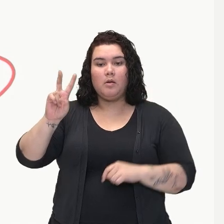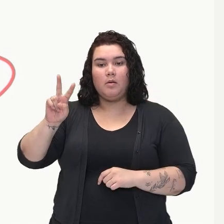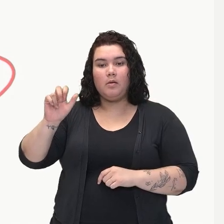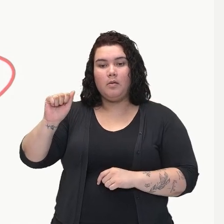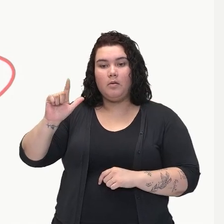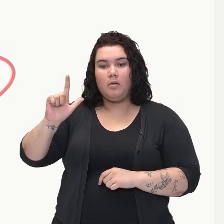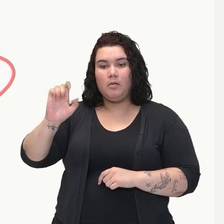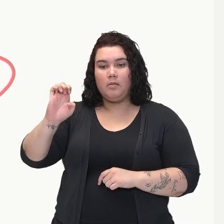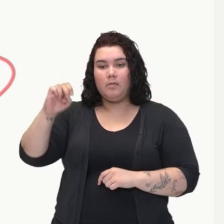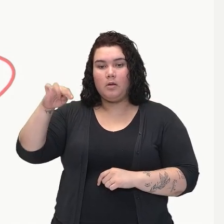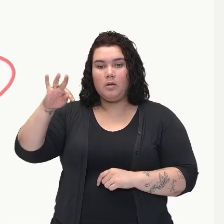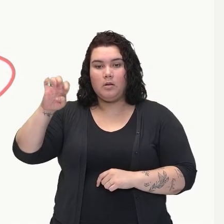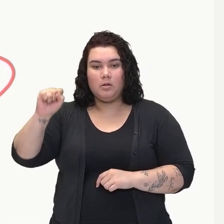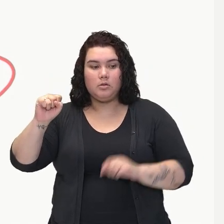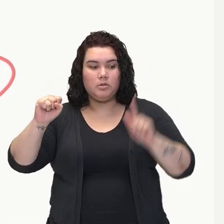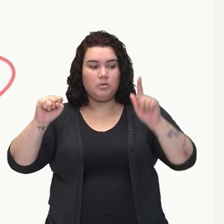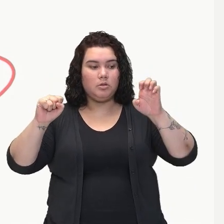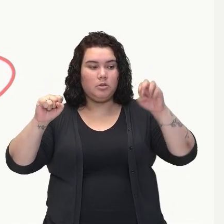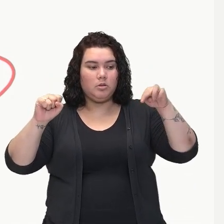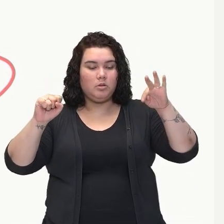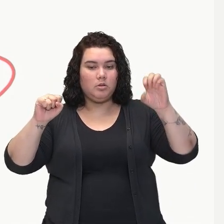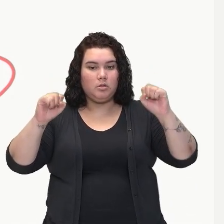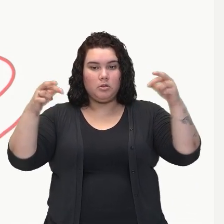condão de prodígios de glória e